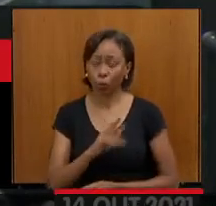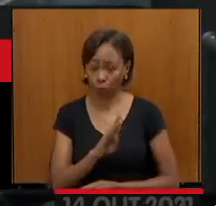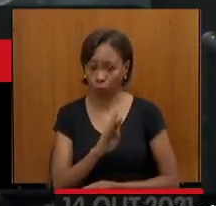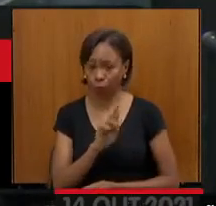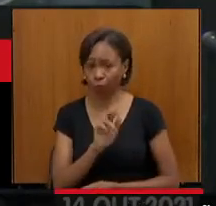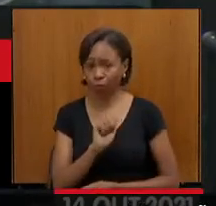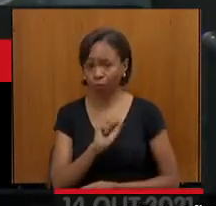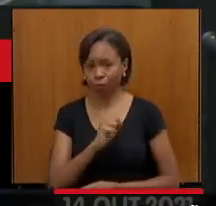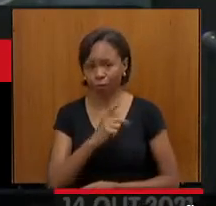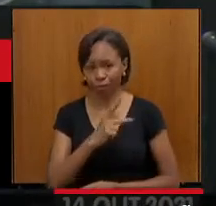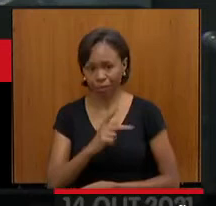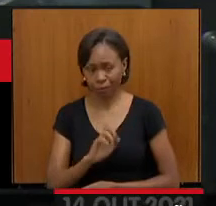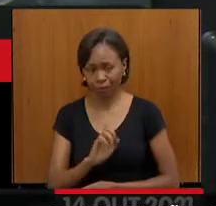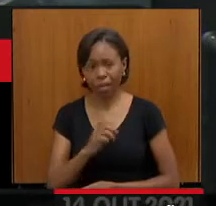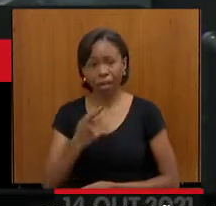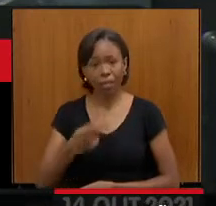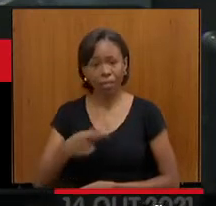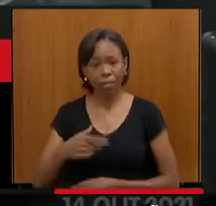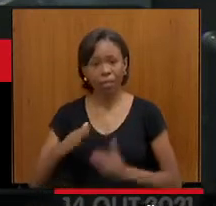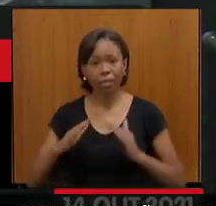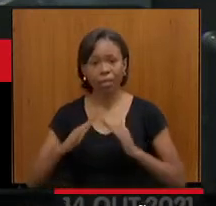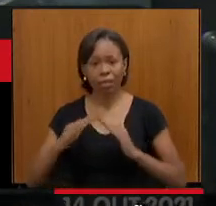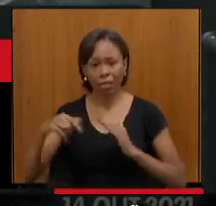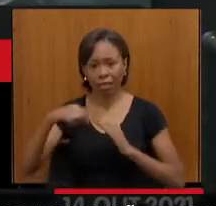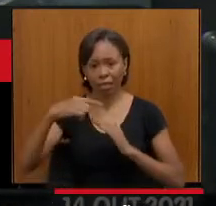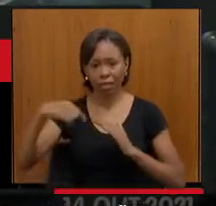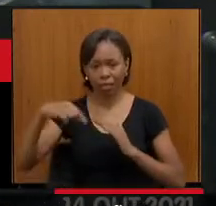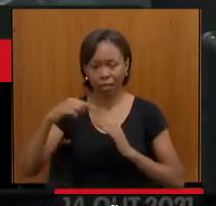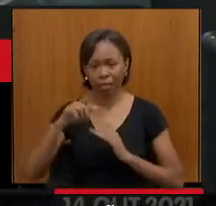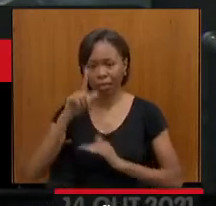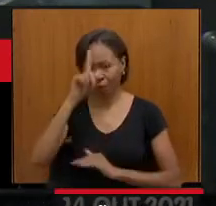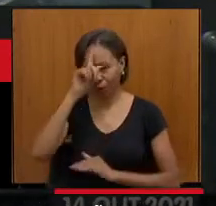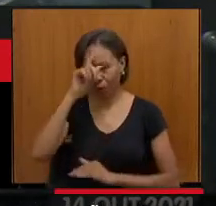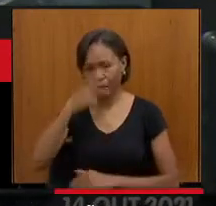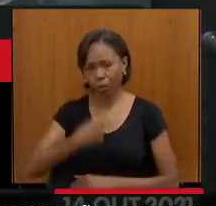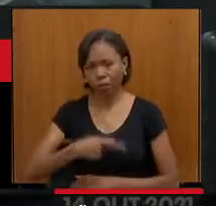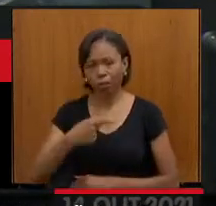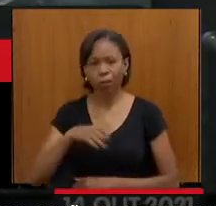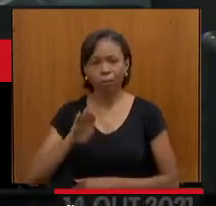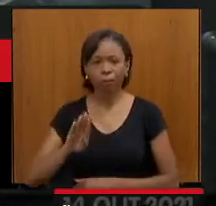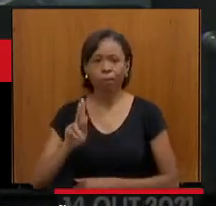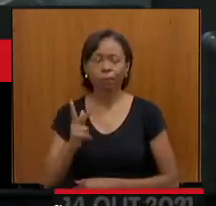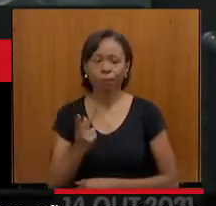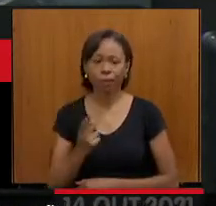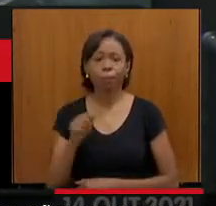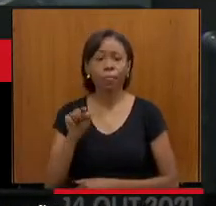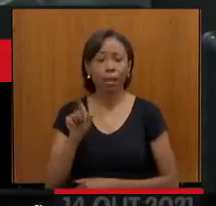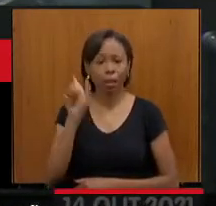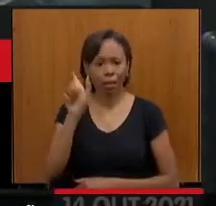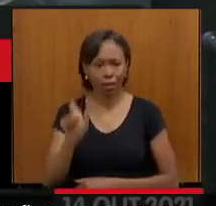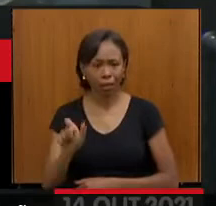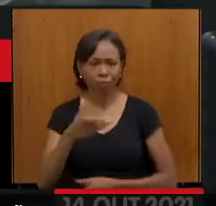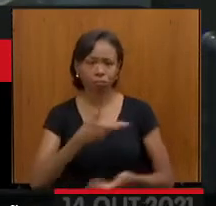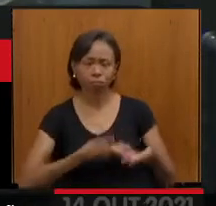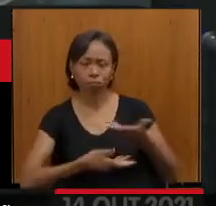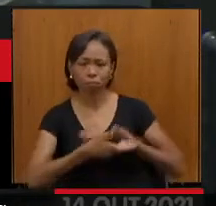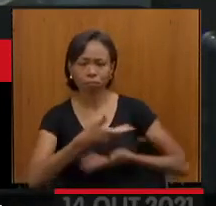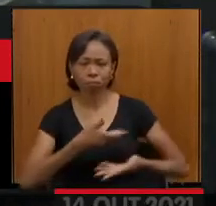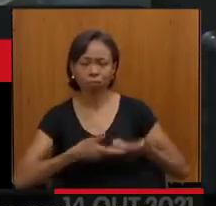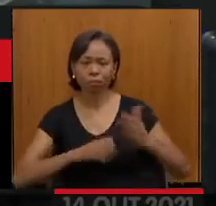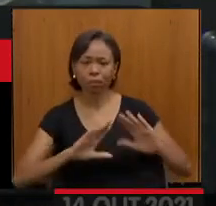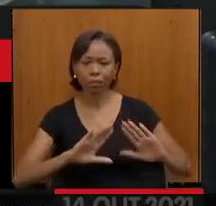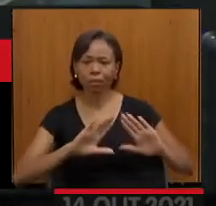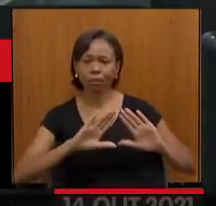Horizonte e que intermediou e fez toda essa conversa com a Assembleia Legislativa de Minas